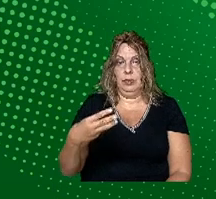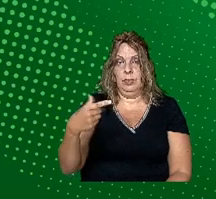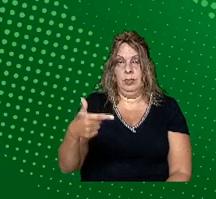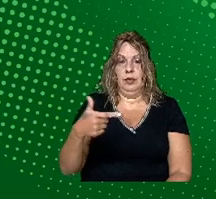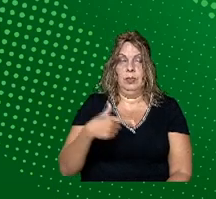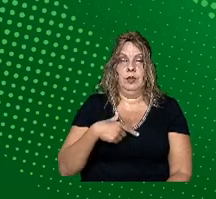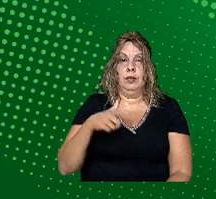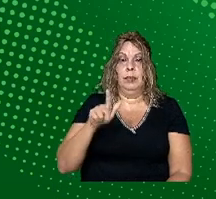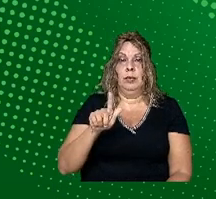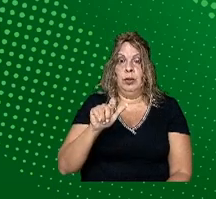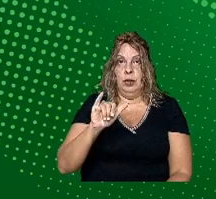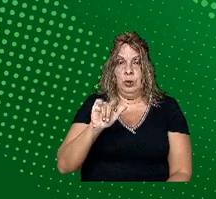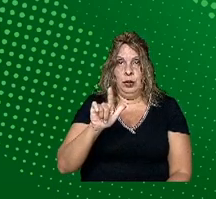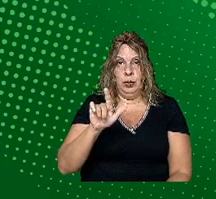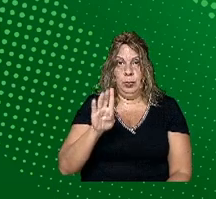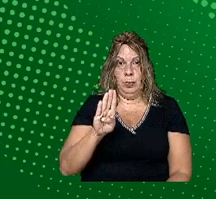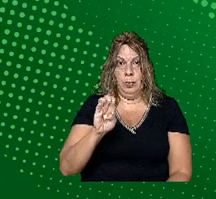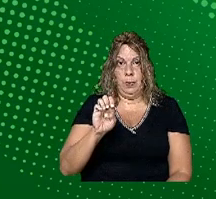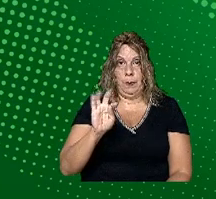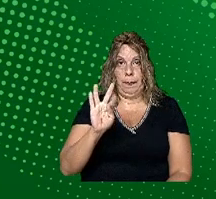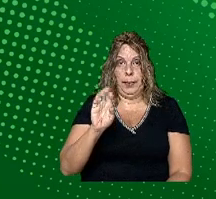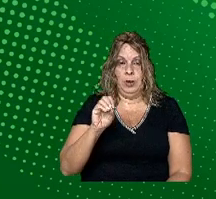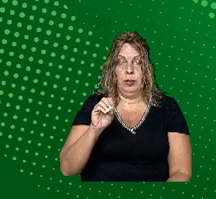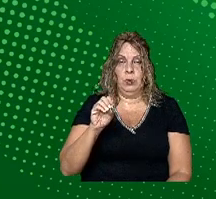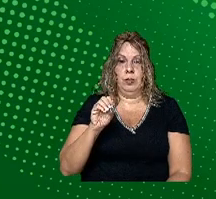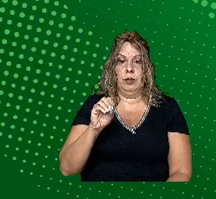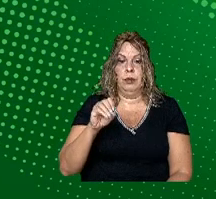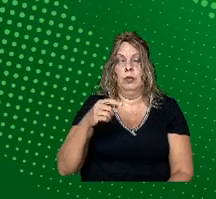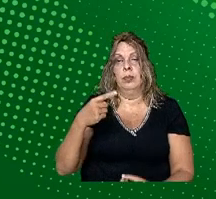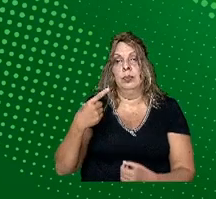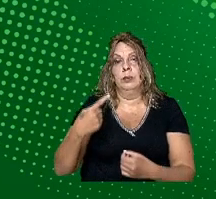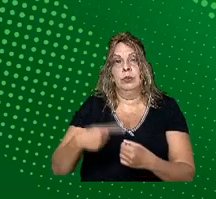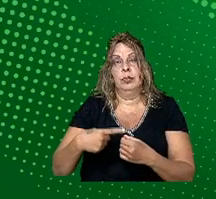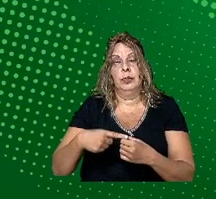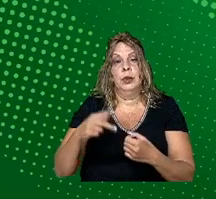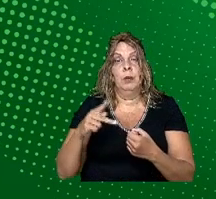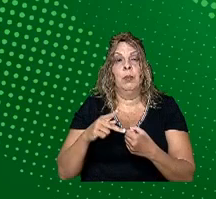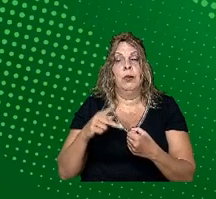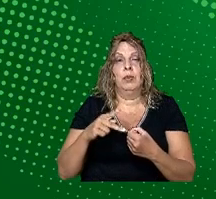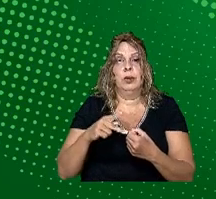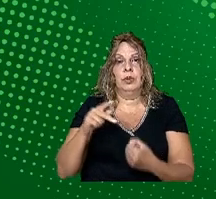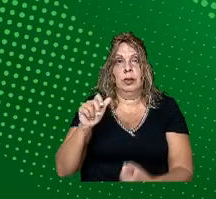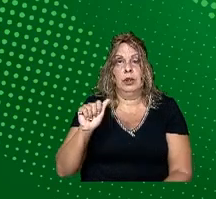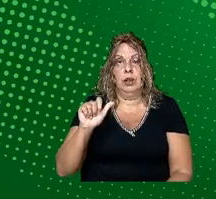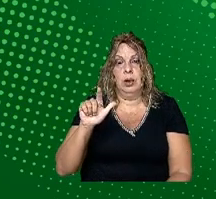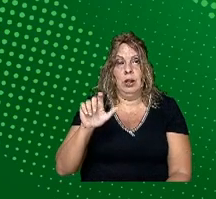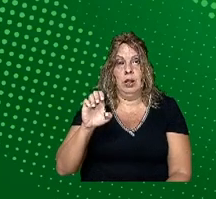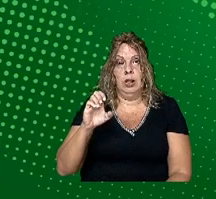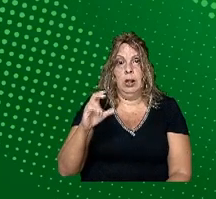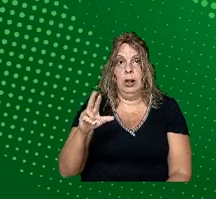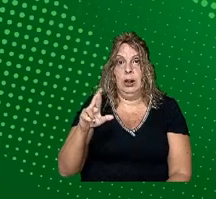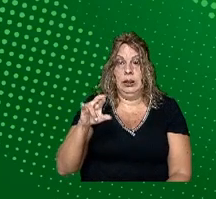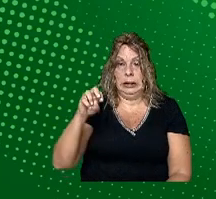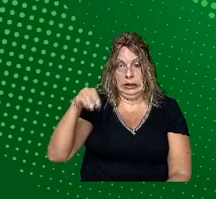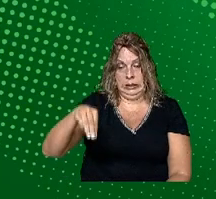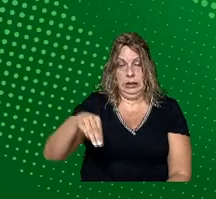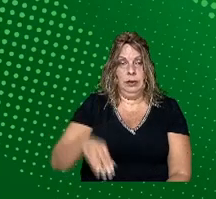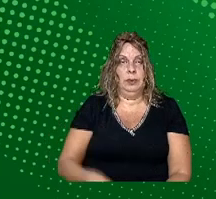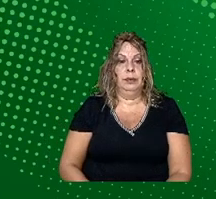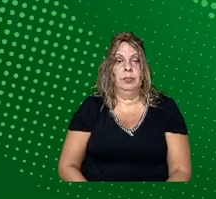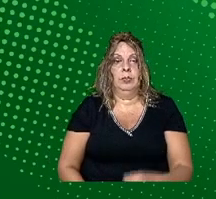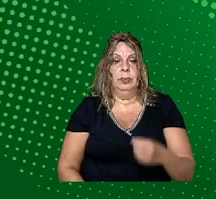057132, Gilberto dos Santos, povoado Alecrim, mercearia da Sandra foi pé quente, Regional Laranjeiras.